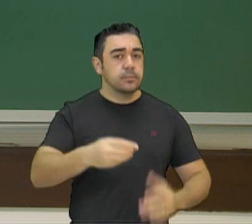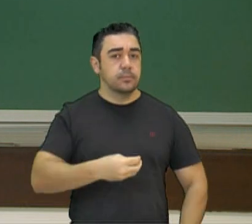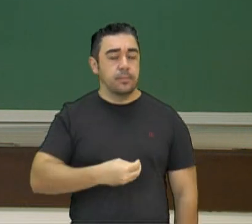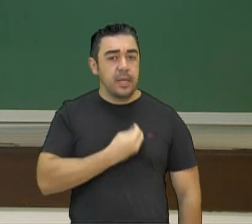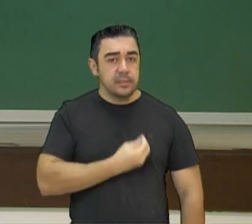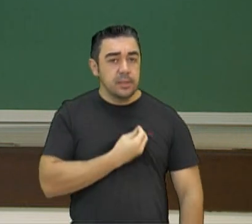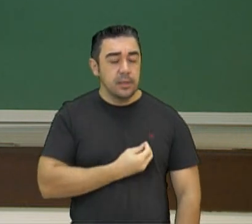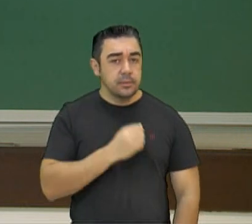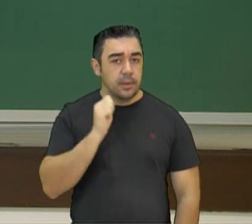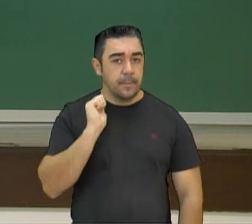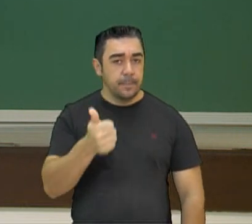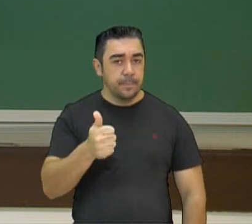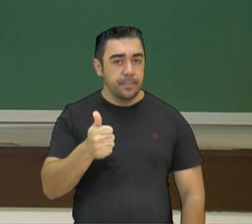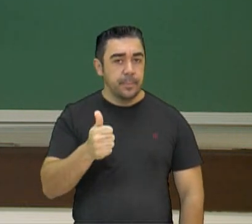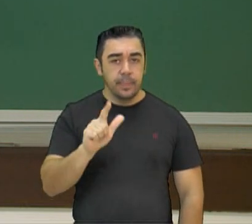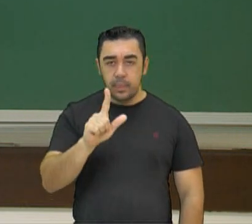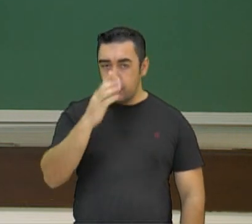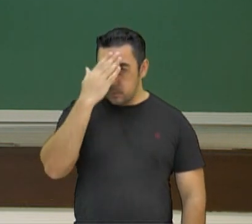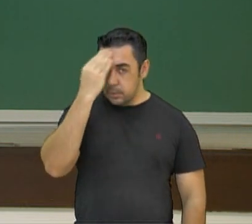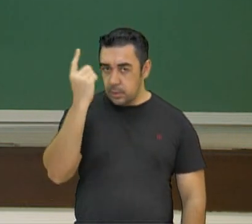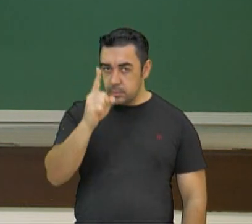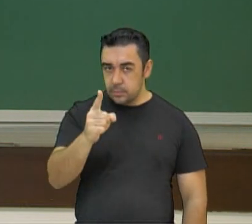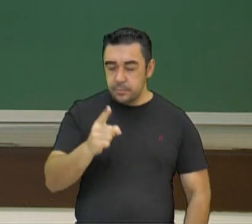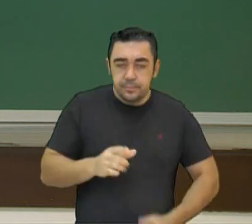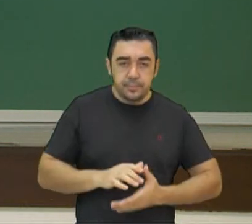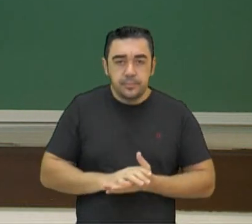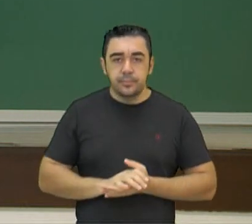tua presença. Não esqueça disso.